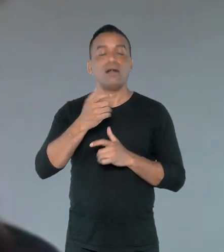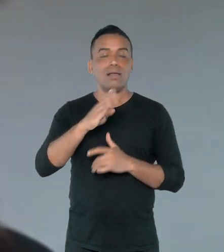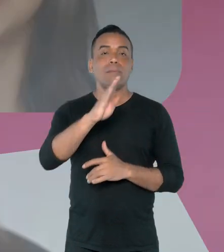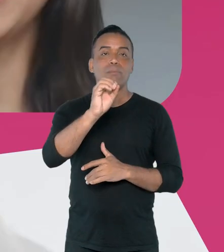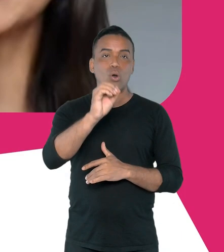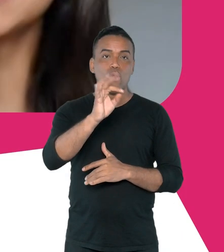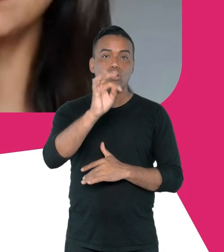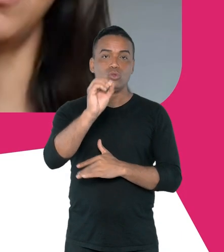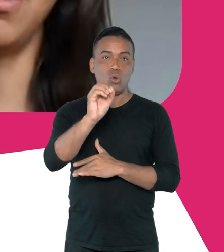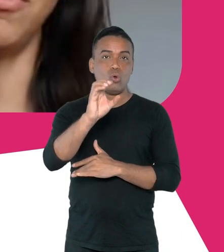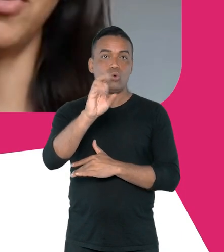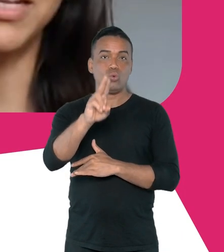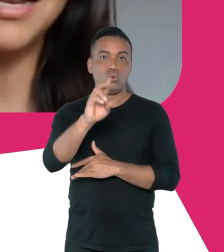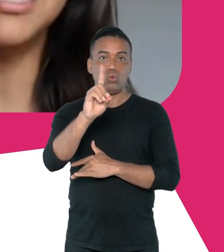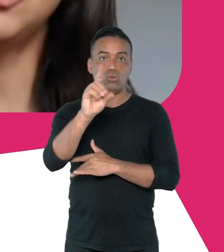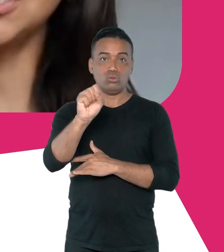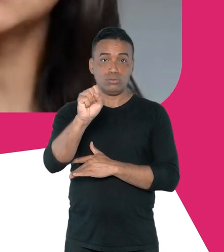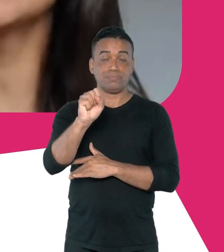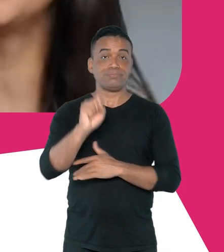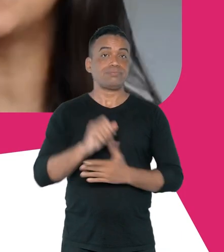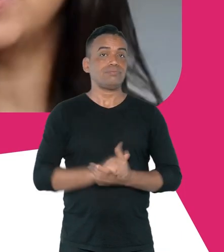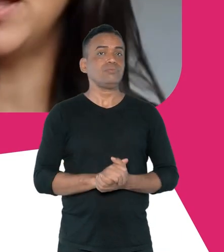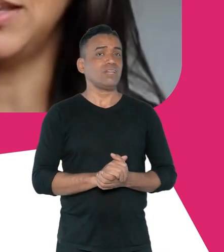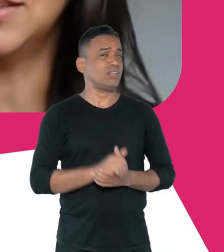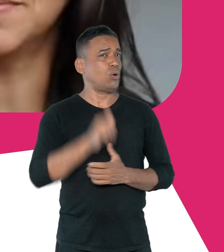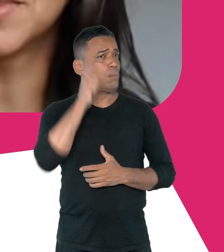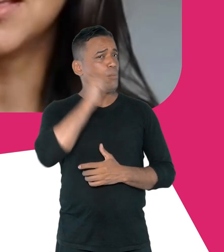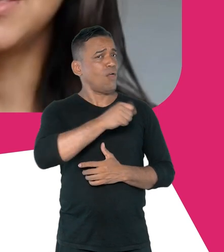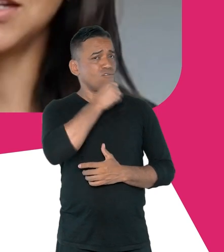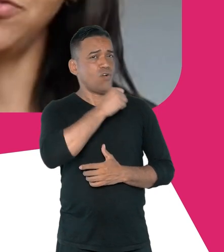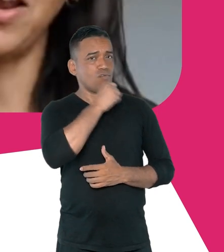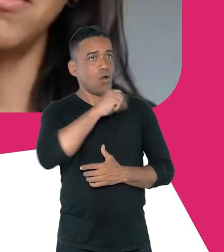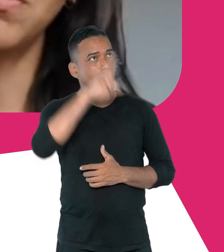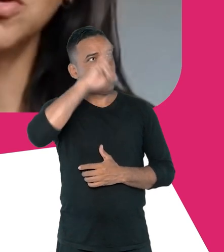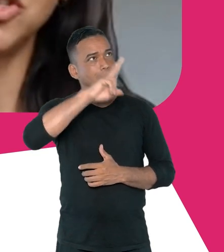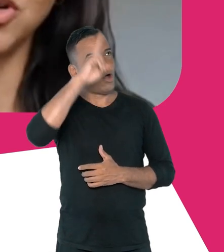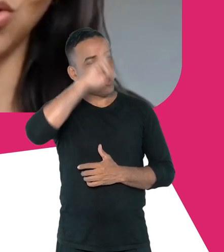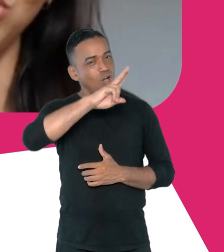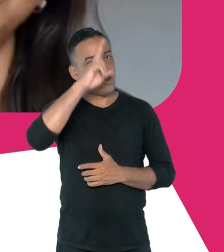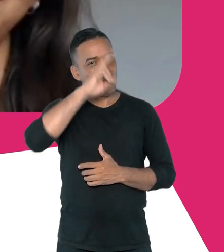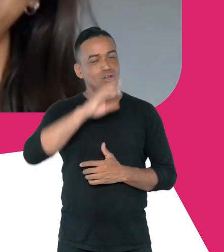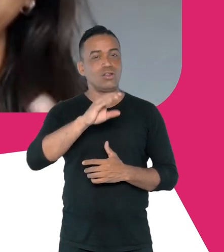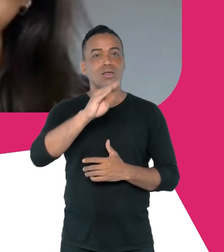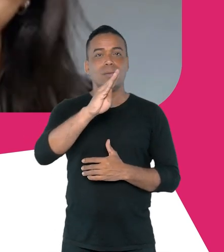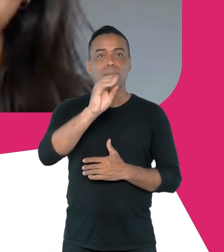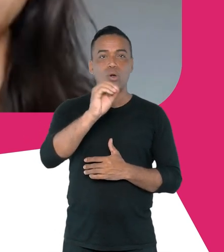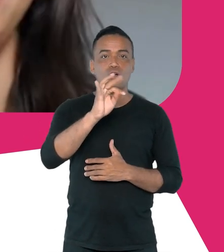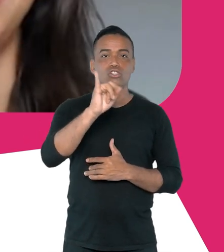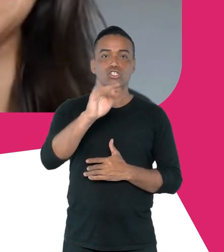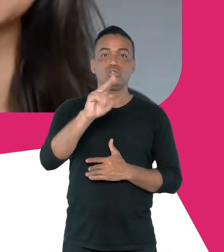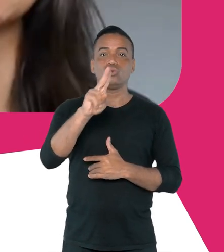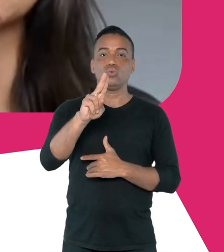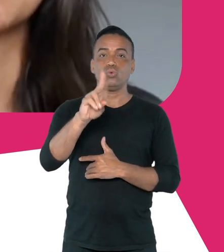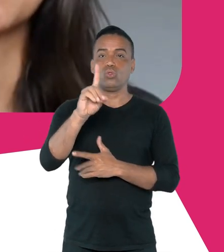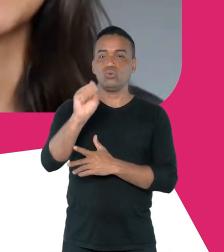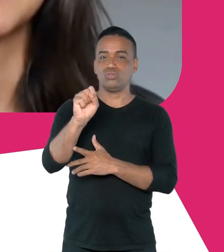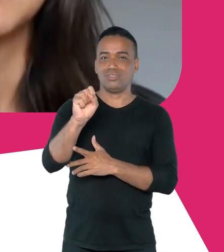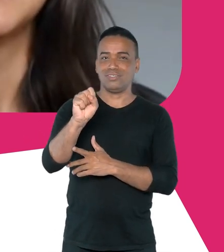de botocudos. E a avó dele, ele tinha essa memória ainda, e ela falava boticudos, era o jeito dela